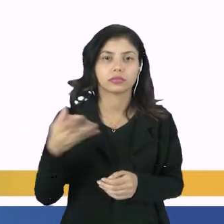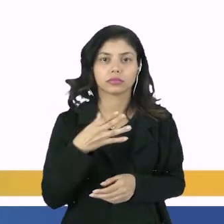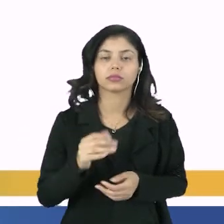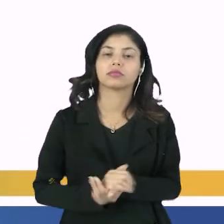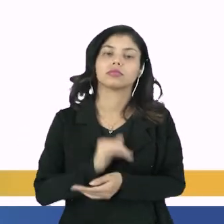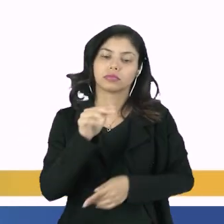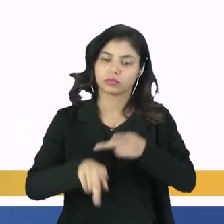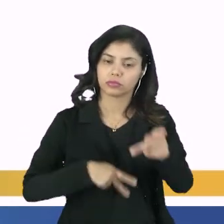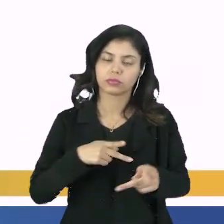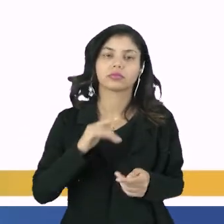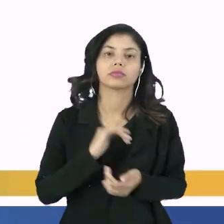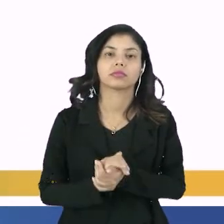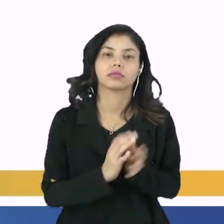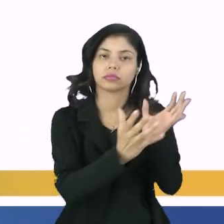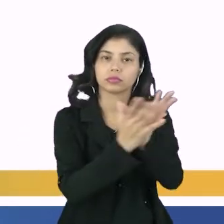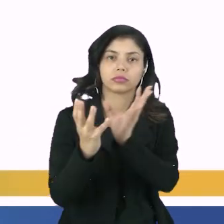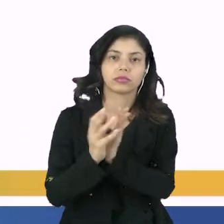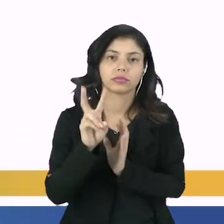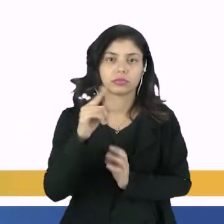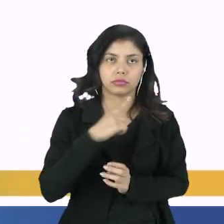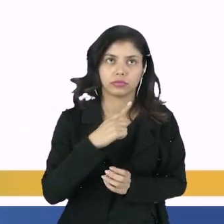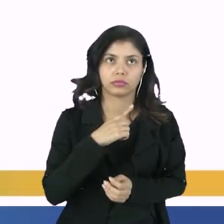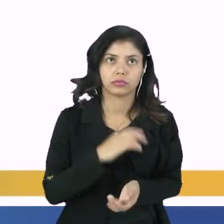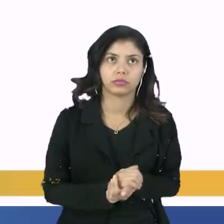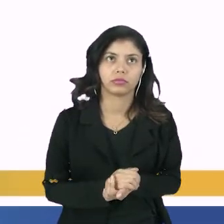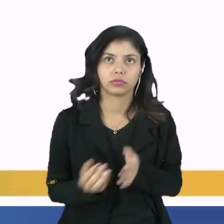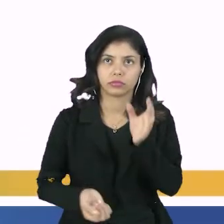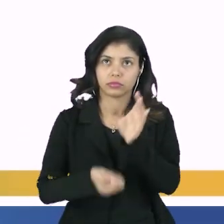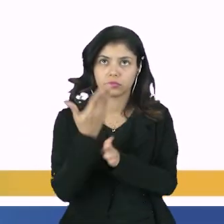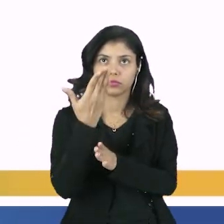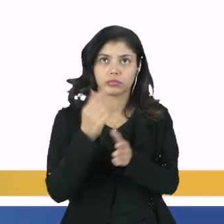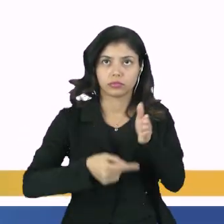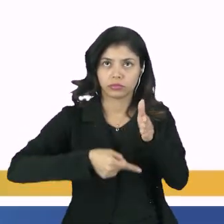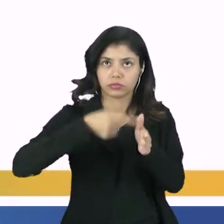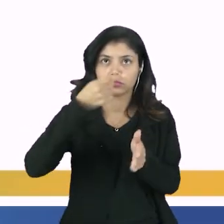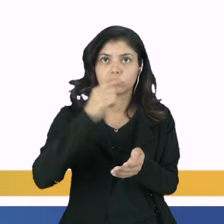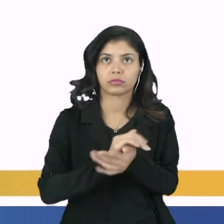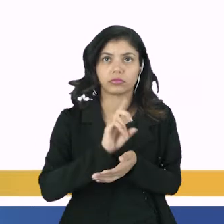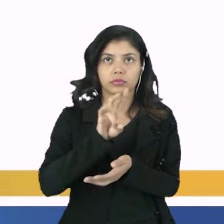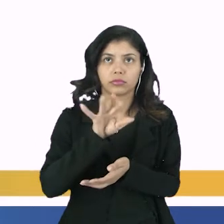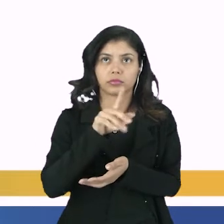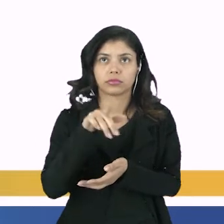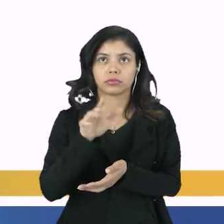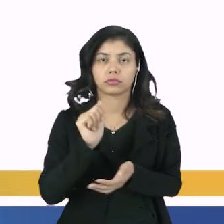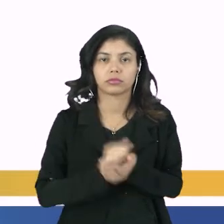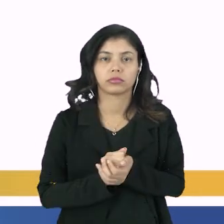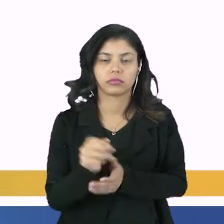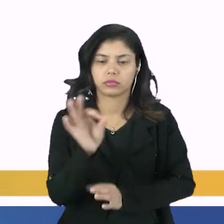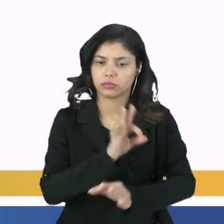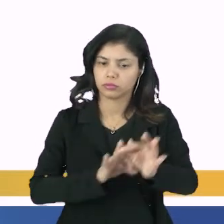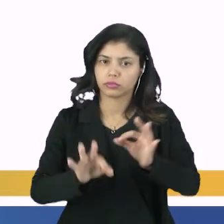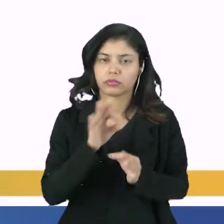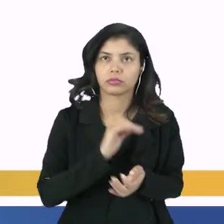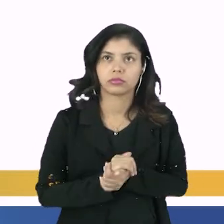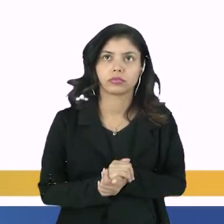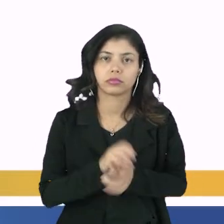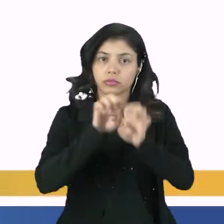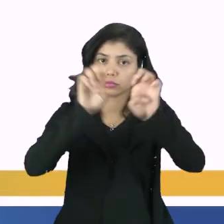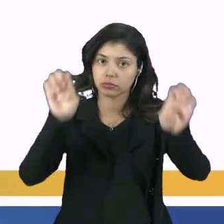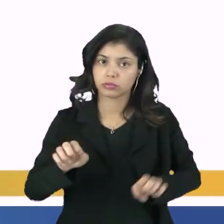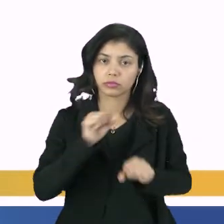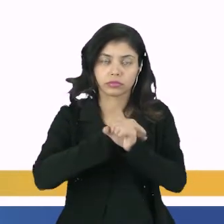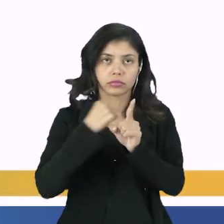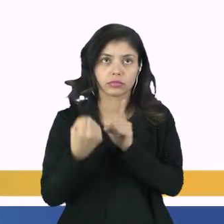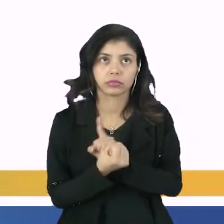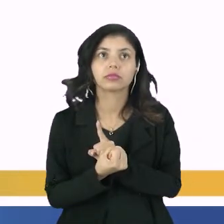vila, formação de comunidade, que a gente vai ter as origens das primeiras civilizações, certo? Organizadas, com estruturas